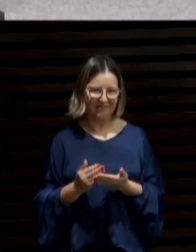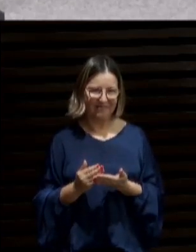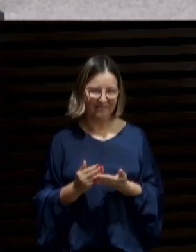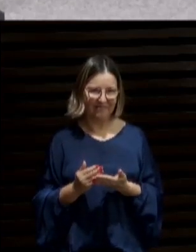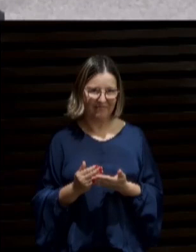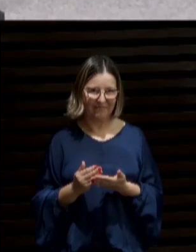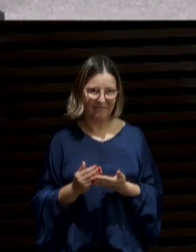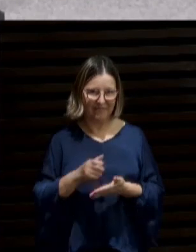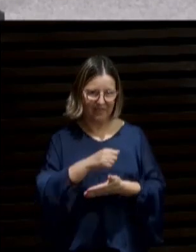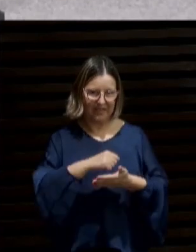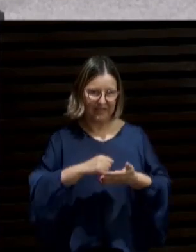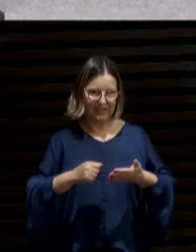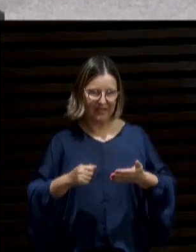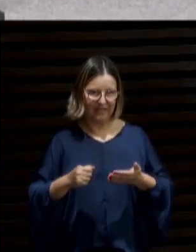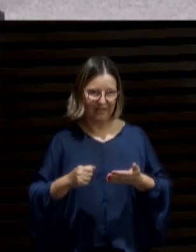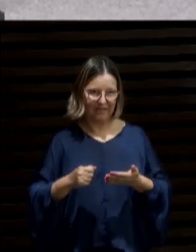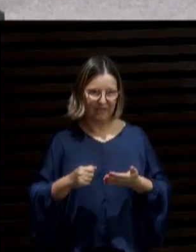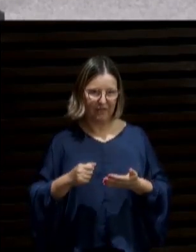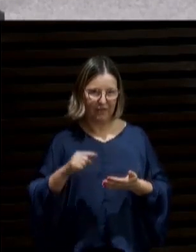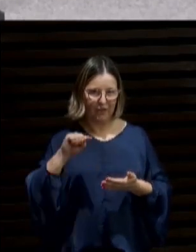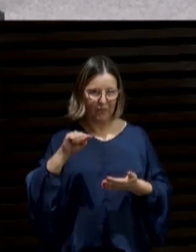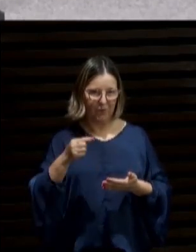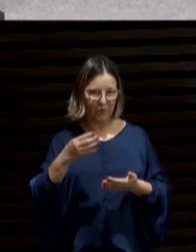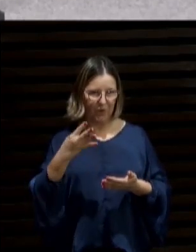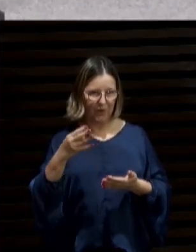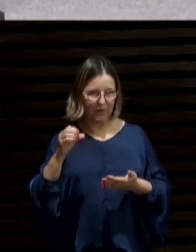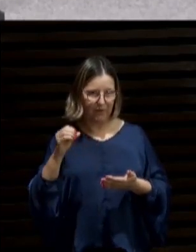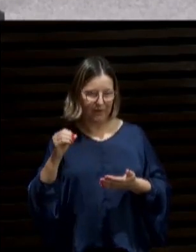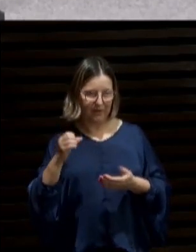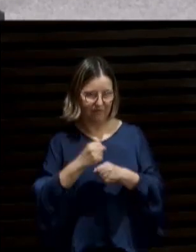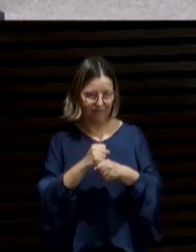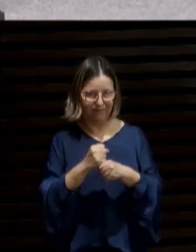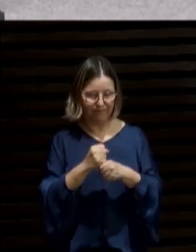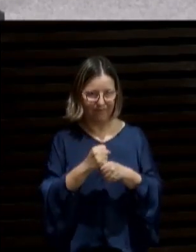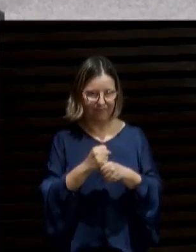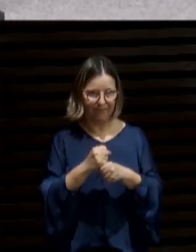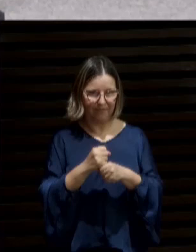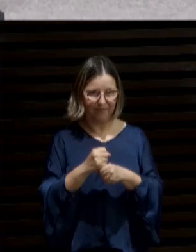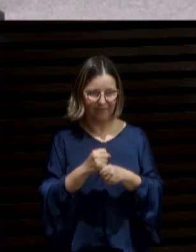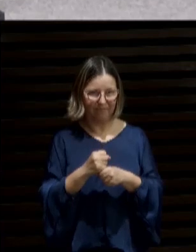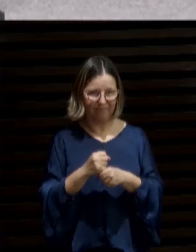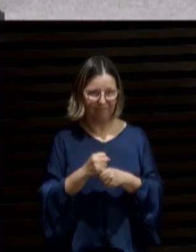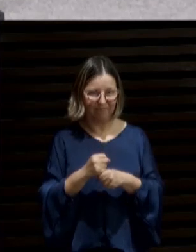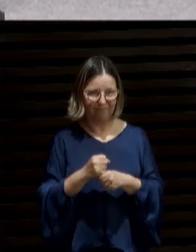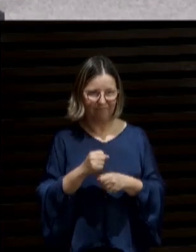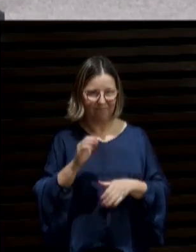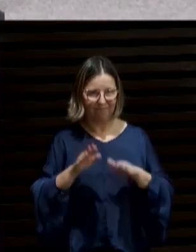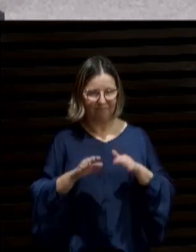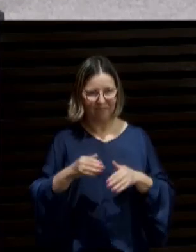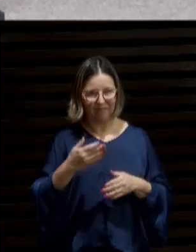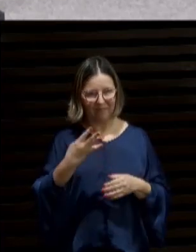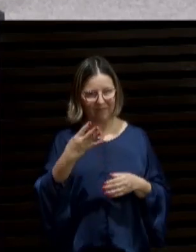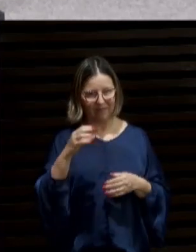Foi escrito em 1400 anos por cerca de 40